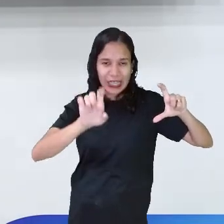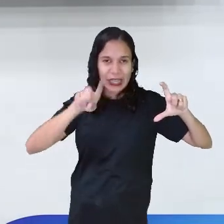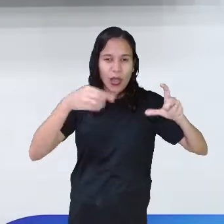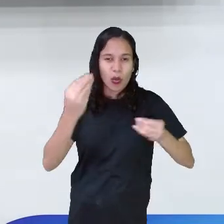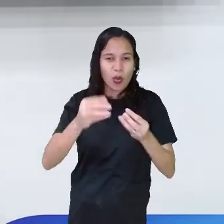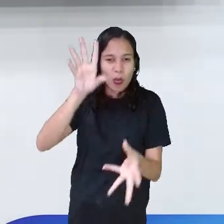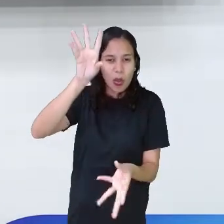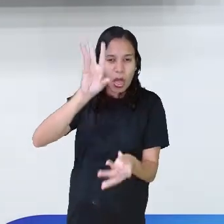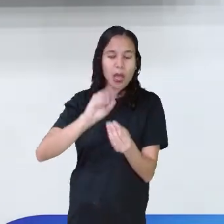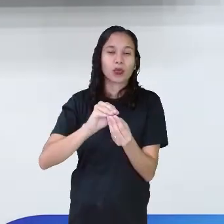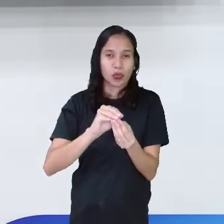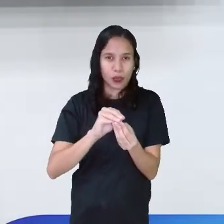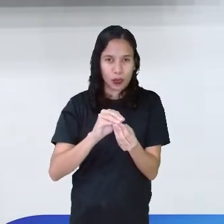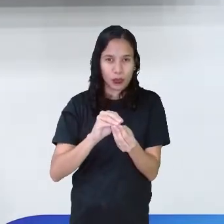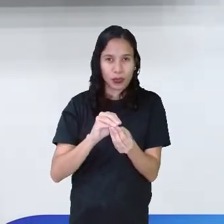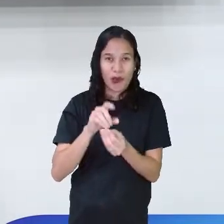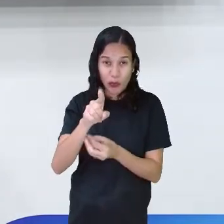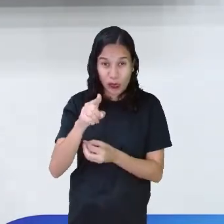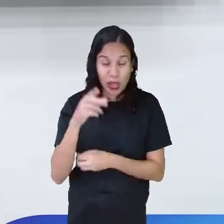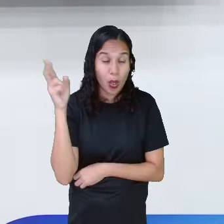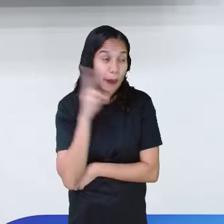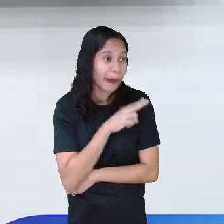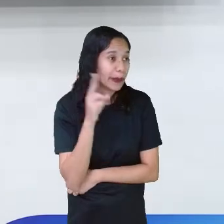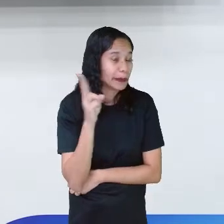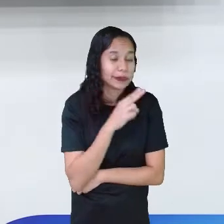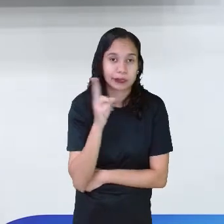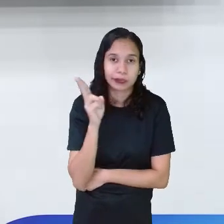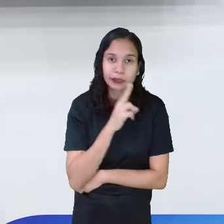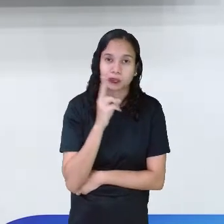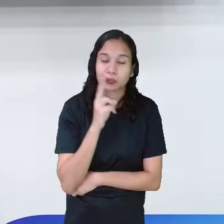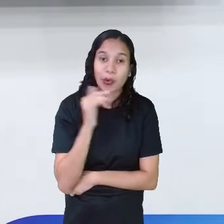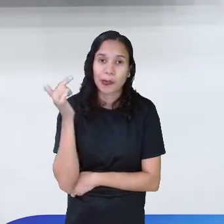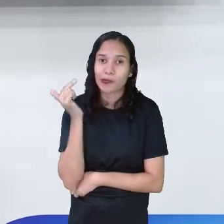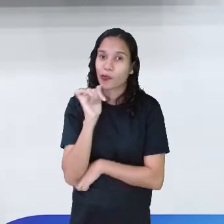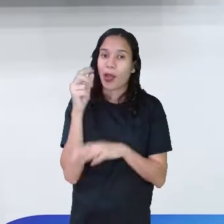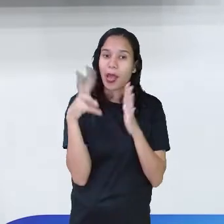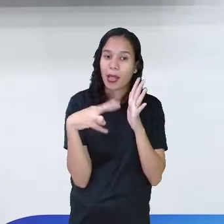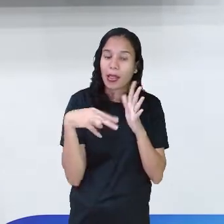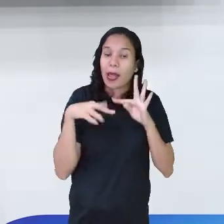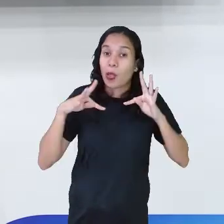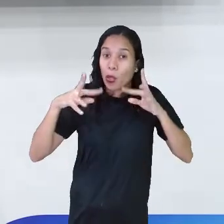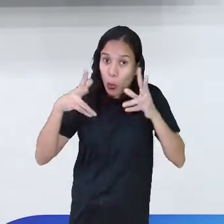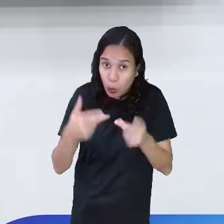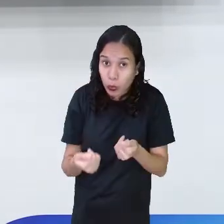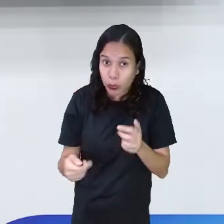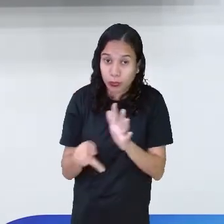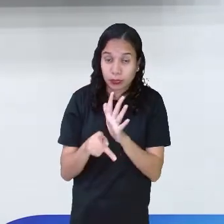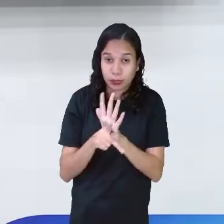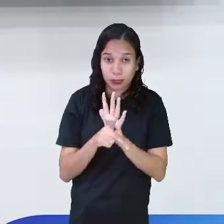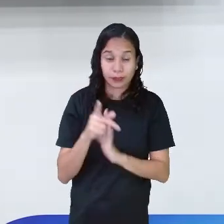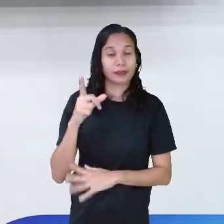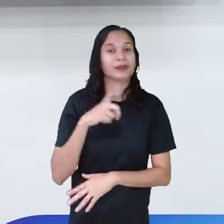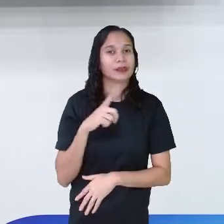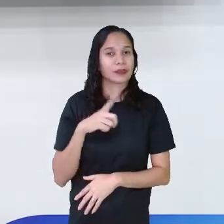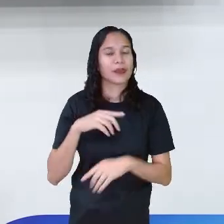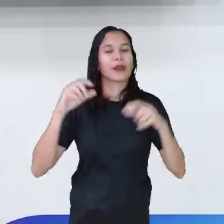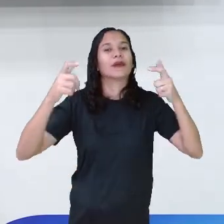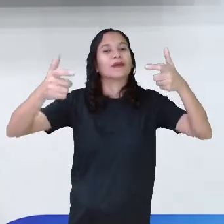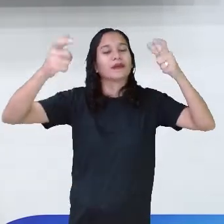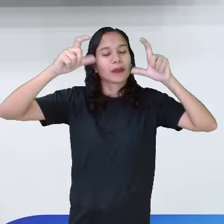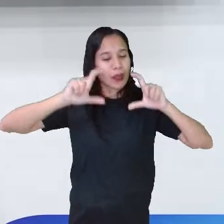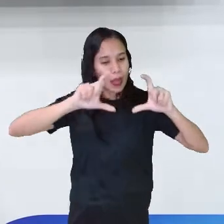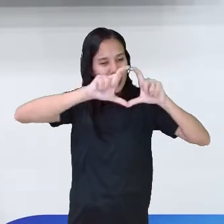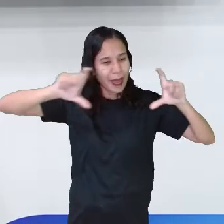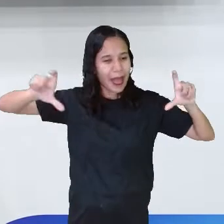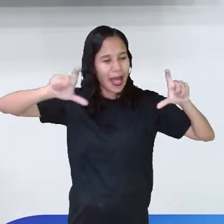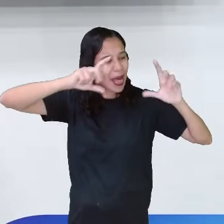toda a notícia. Se você está com muita pressa e não conseguiu ler a notícia toda ou a reportagem toda, a partir de você ler